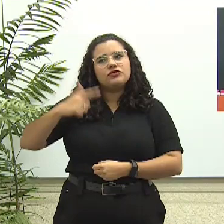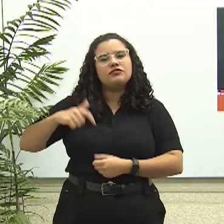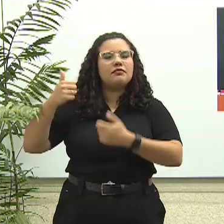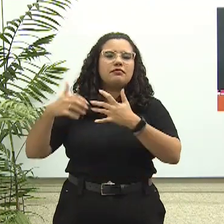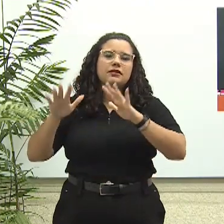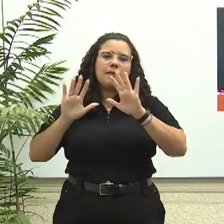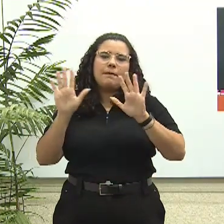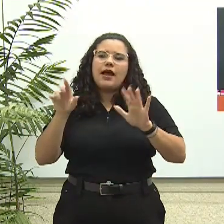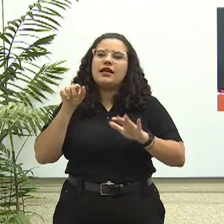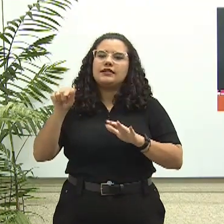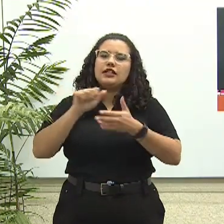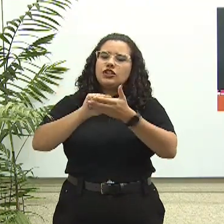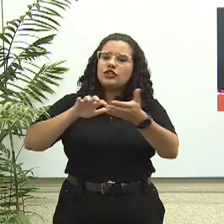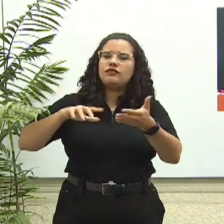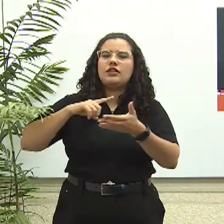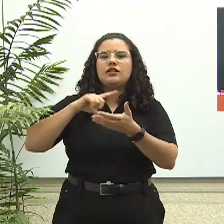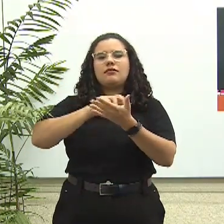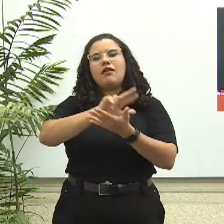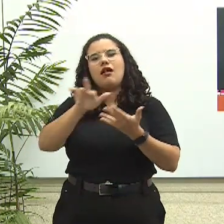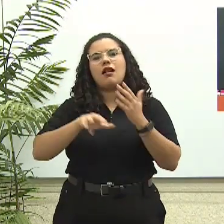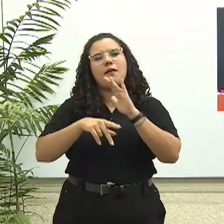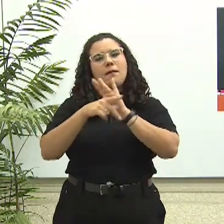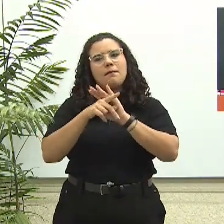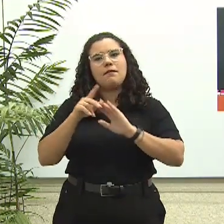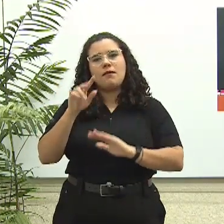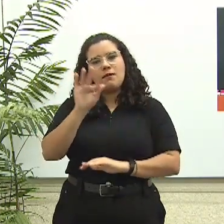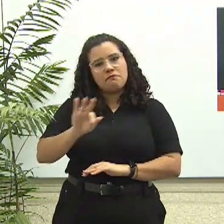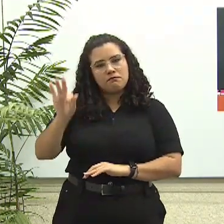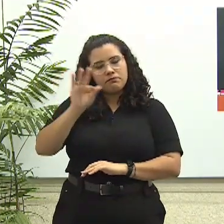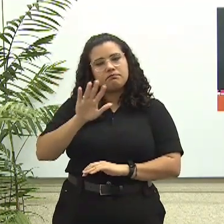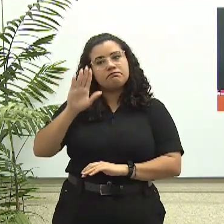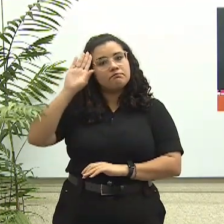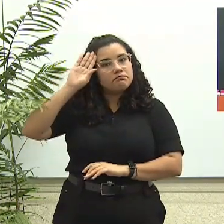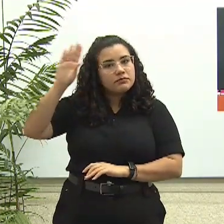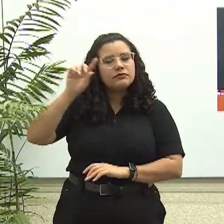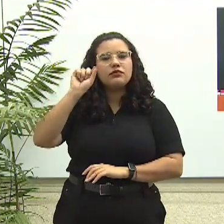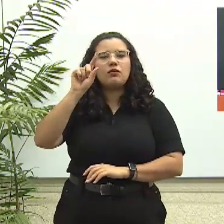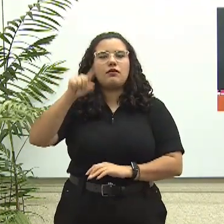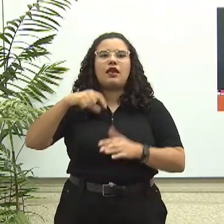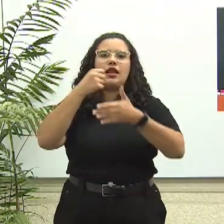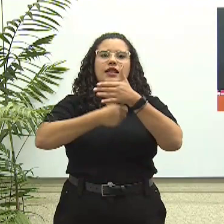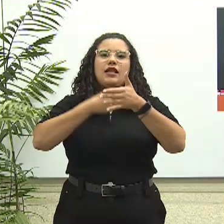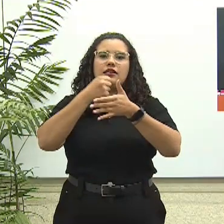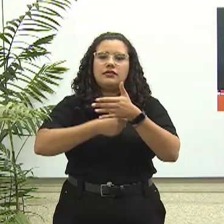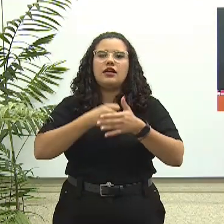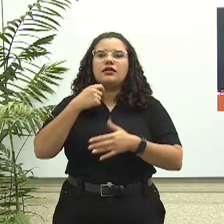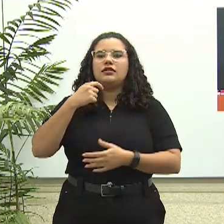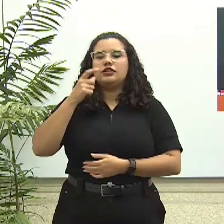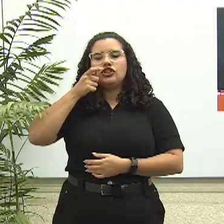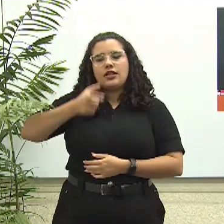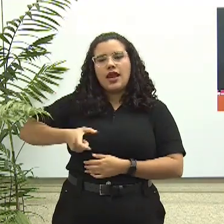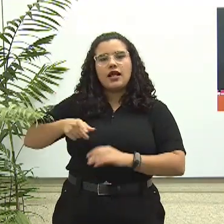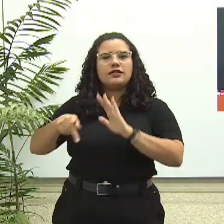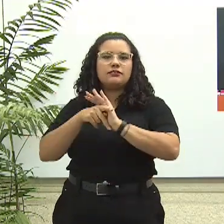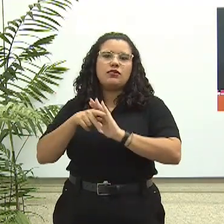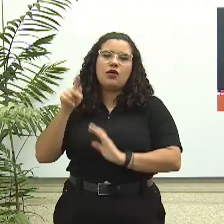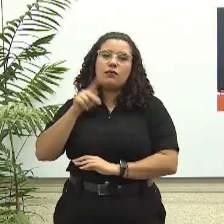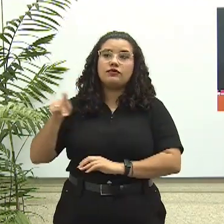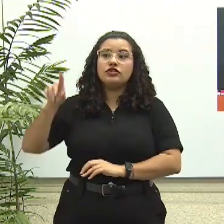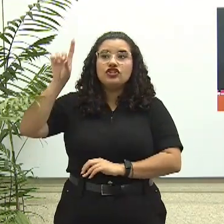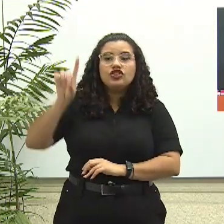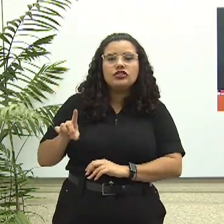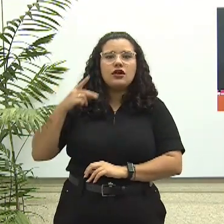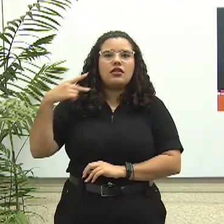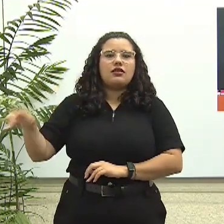simpo São atividades muito diversificadas a principal delas é a luta na defesa dos interesses dos professores dos direitos dos